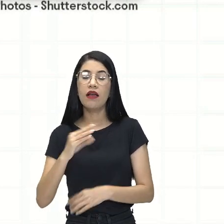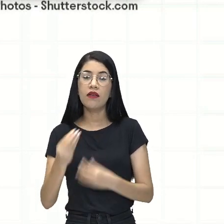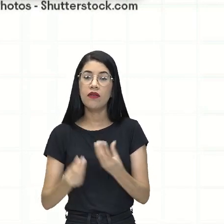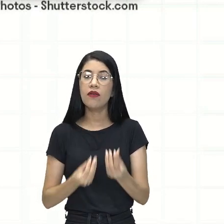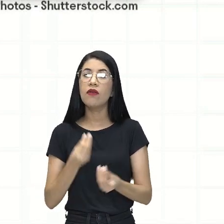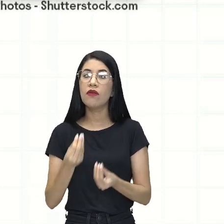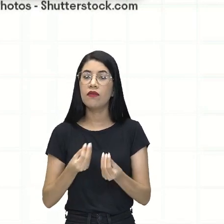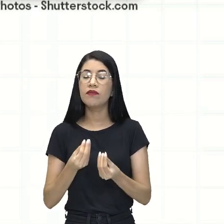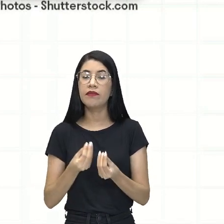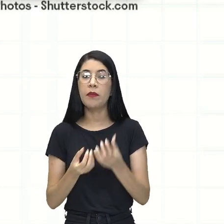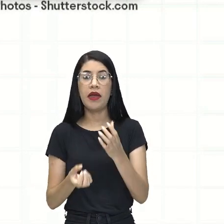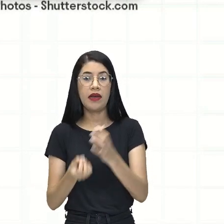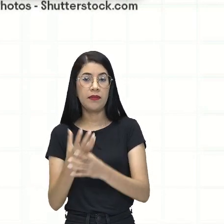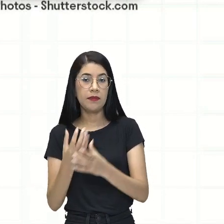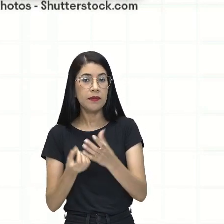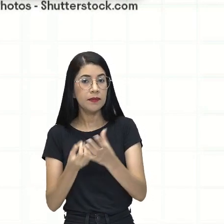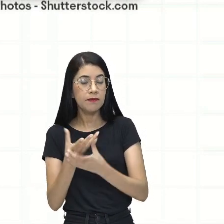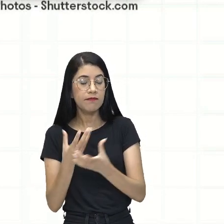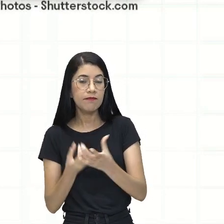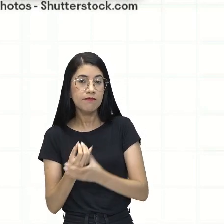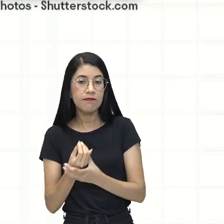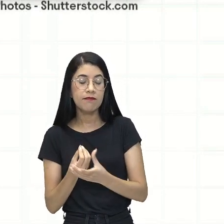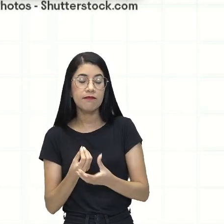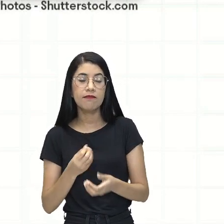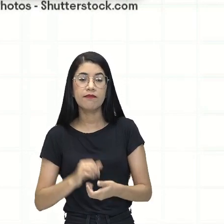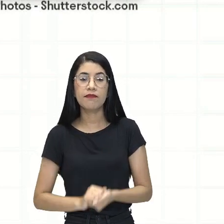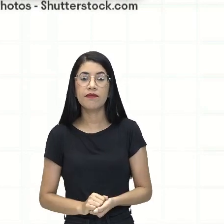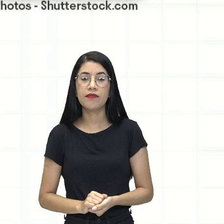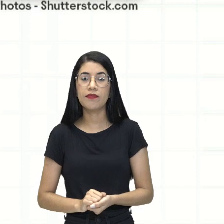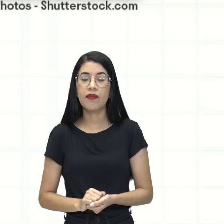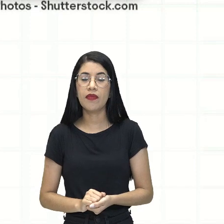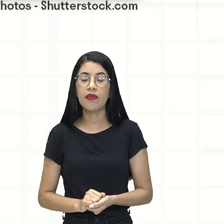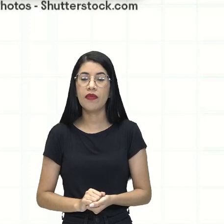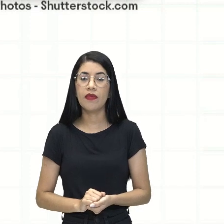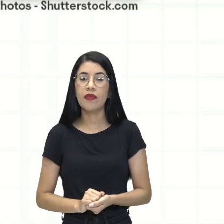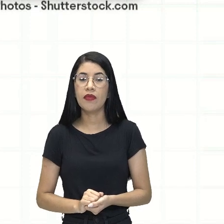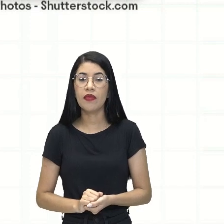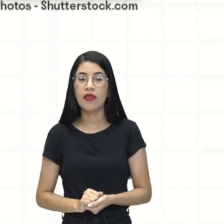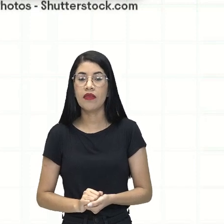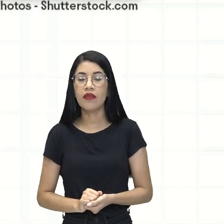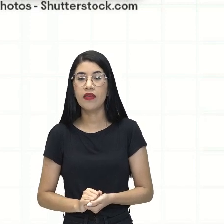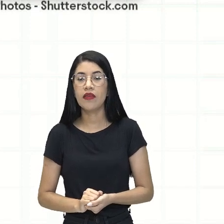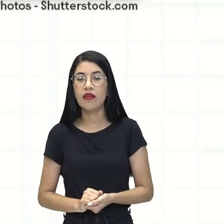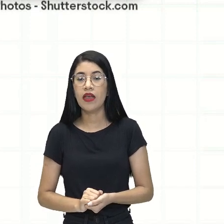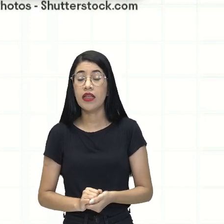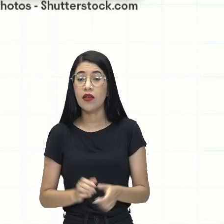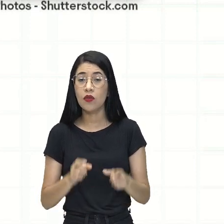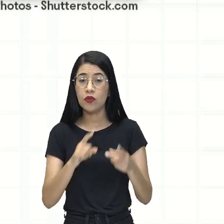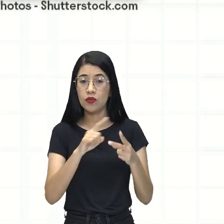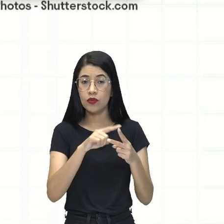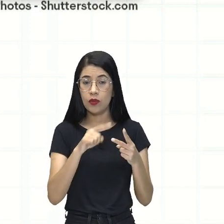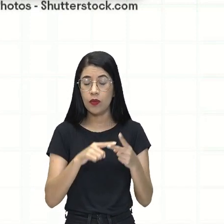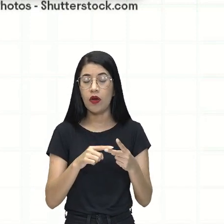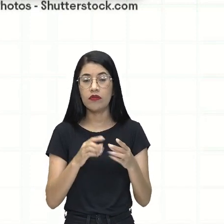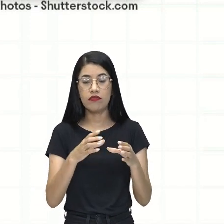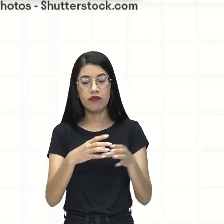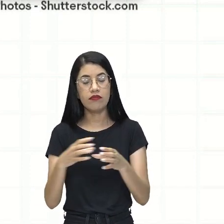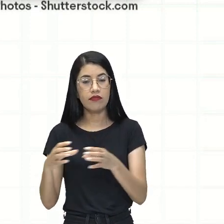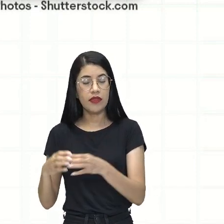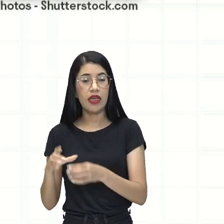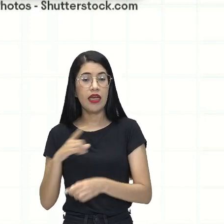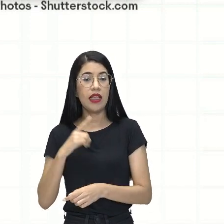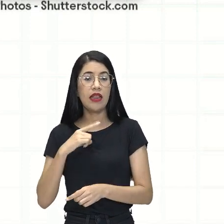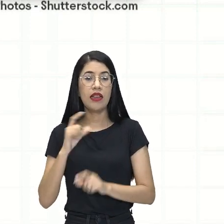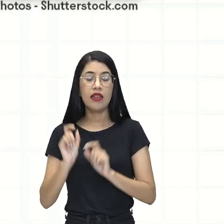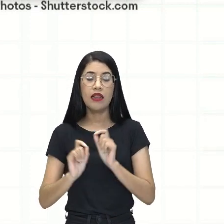produção desse trabalho, tá? Então, todos eles, a partir dessa classificação, eles vão